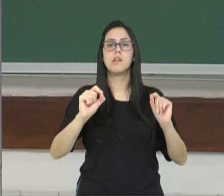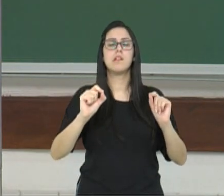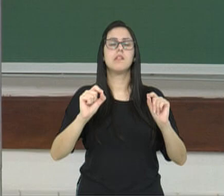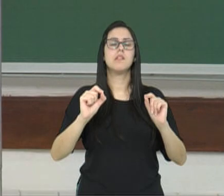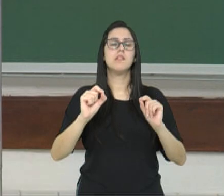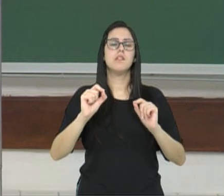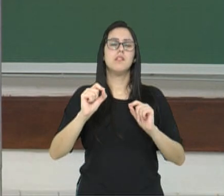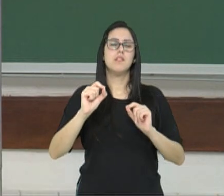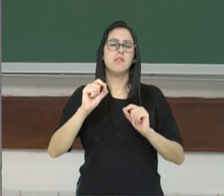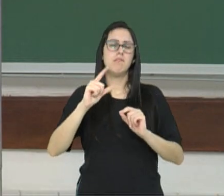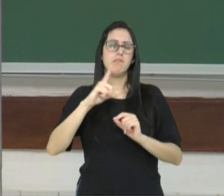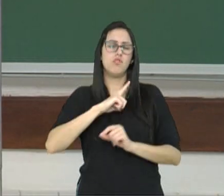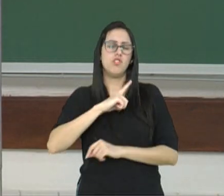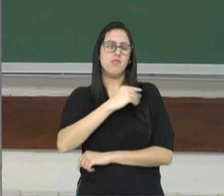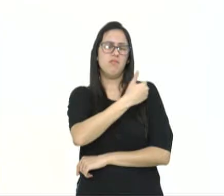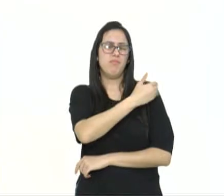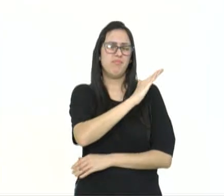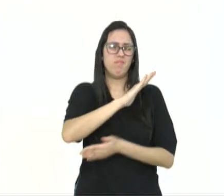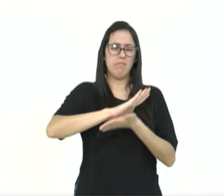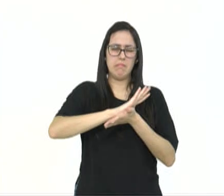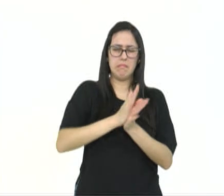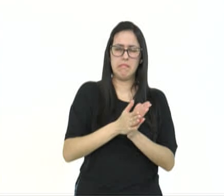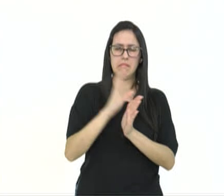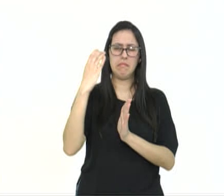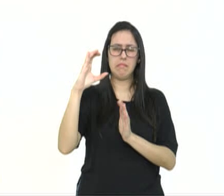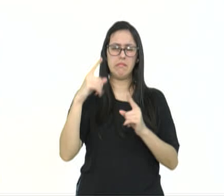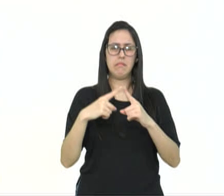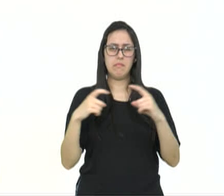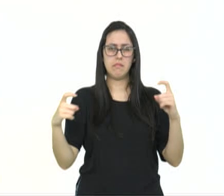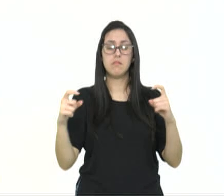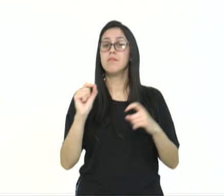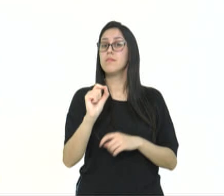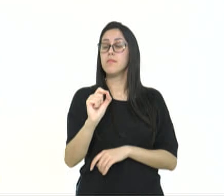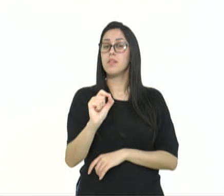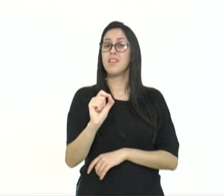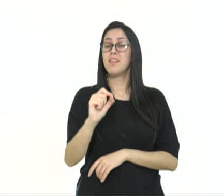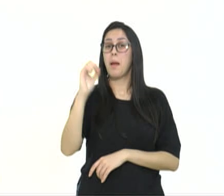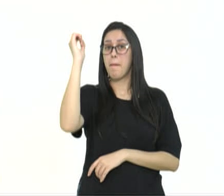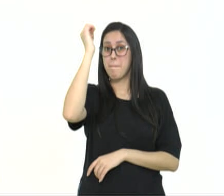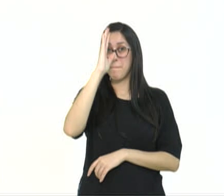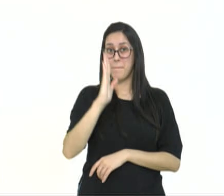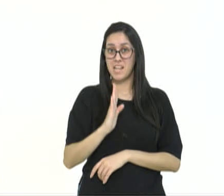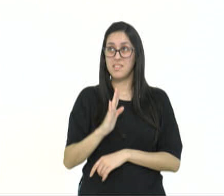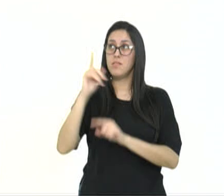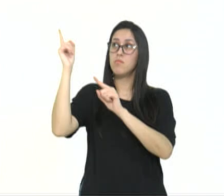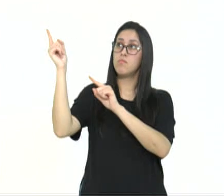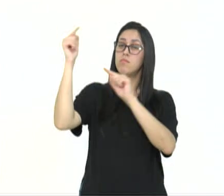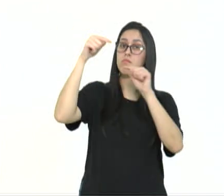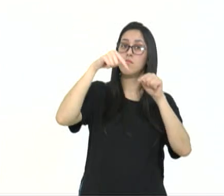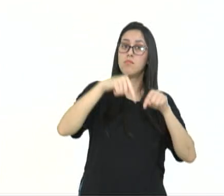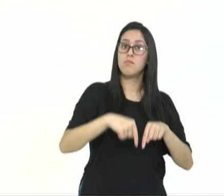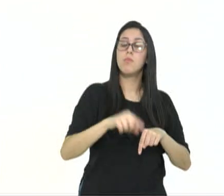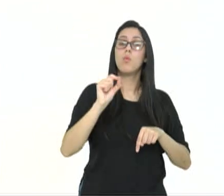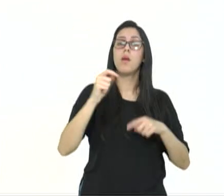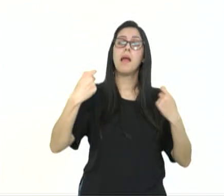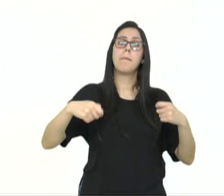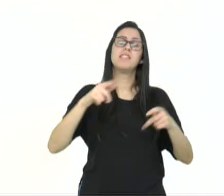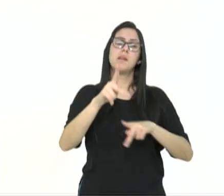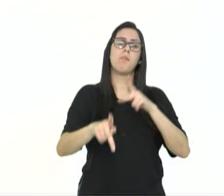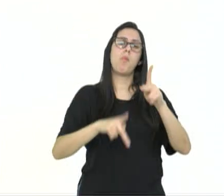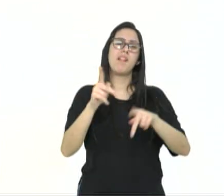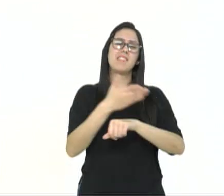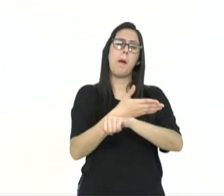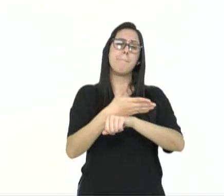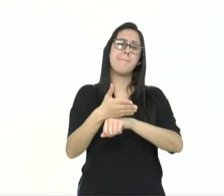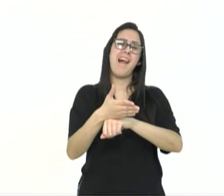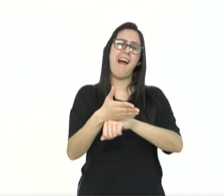racismo científico, houve uma preocupação em trazer para o Brasil uma população branca, que